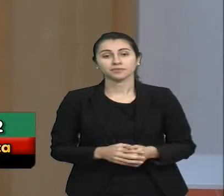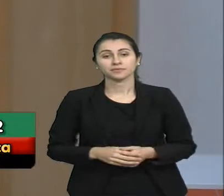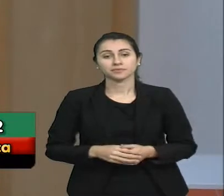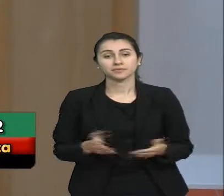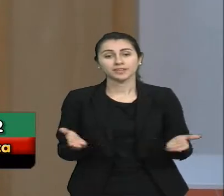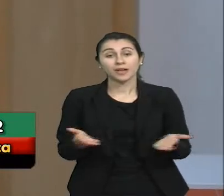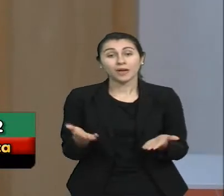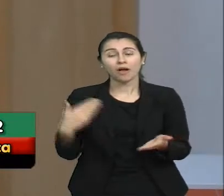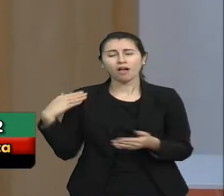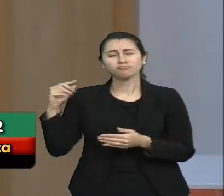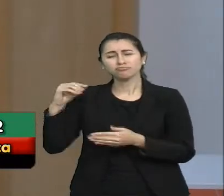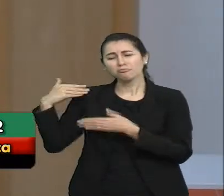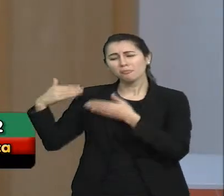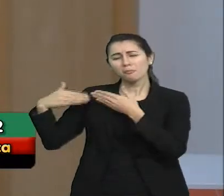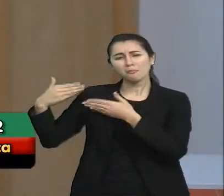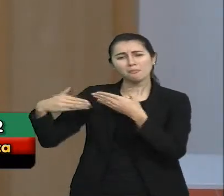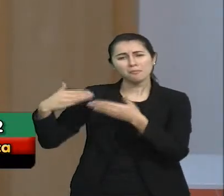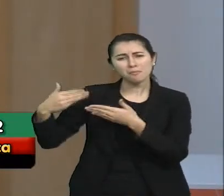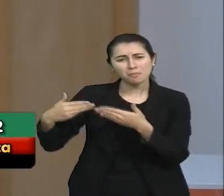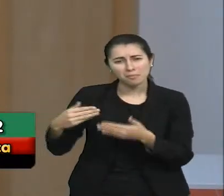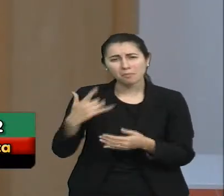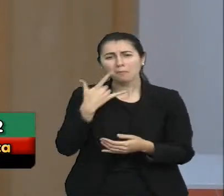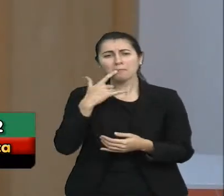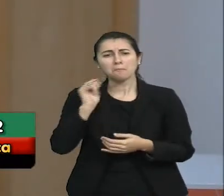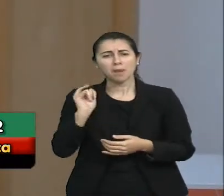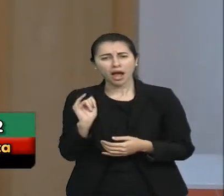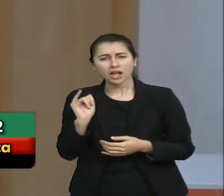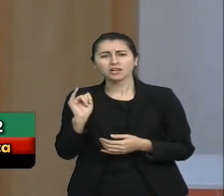intitulado Dr. Honoris Causa, Pai Soares Ogum.